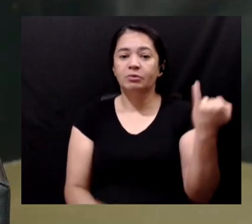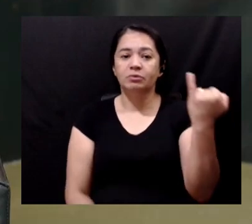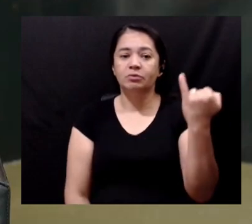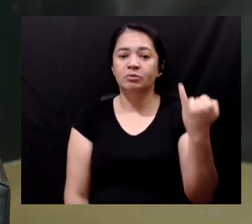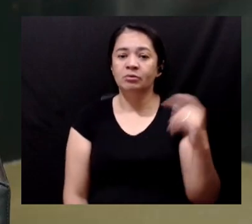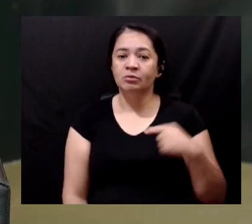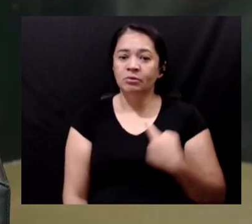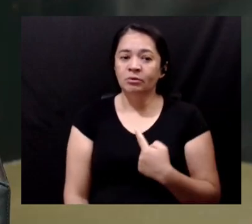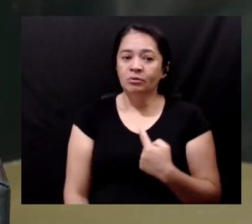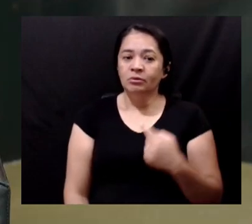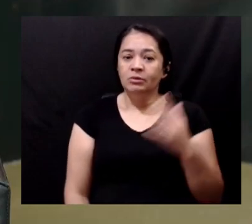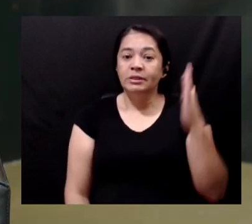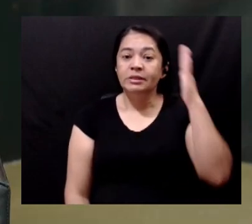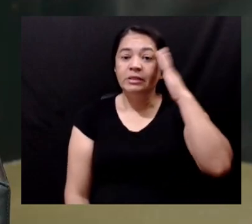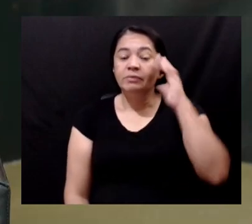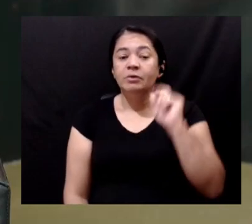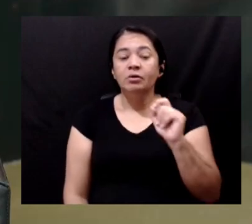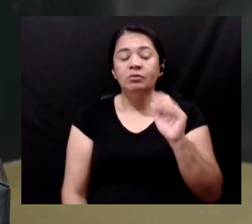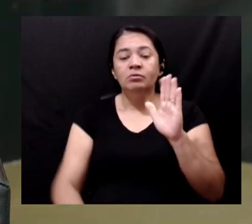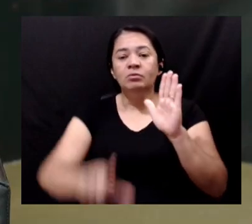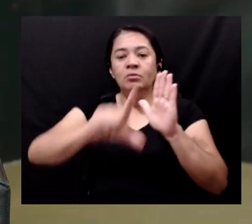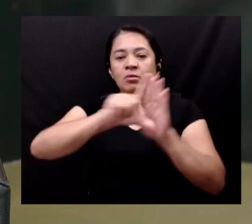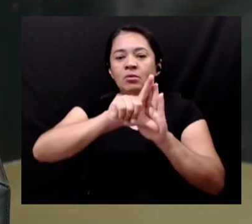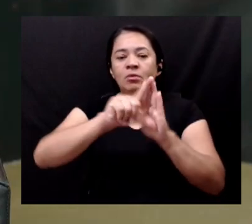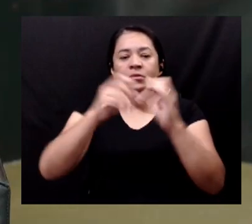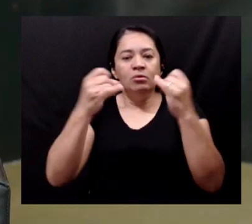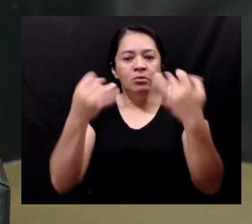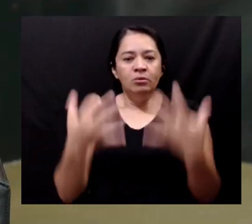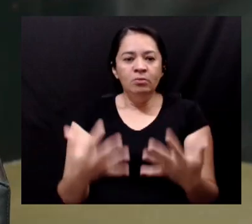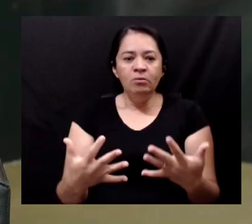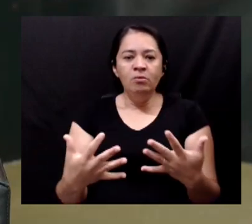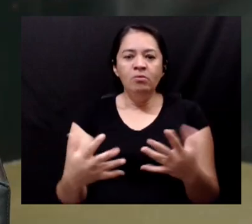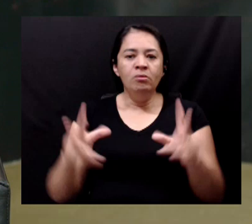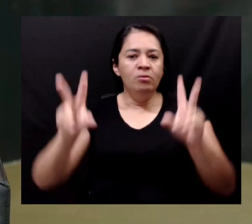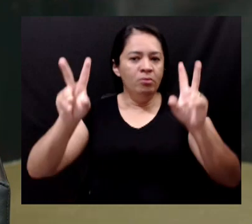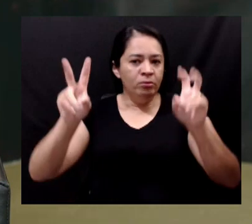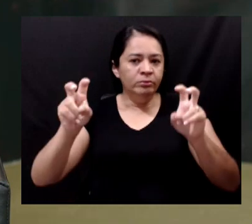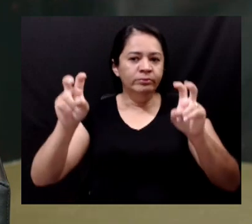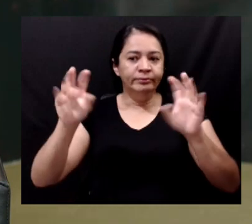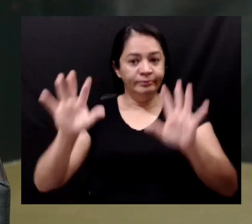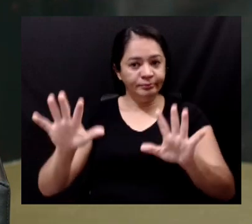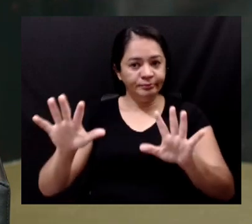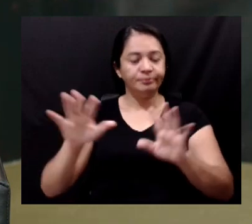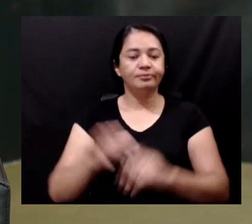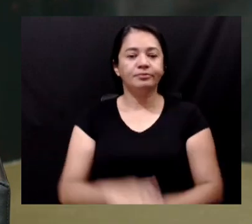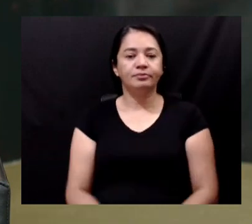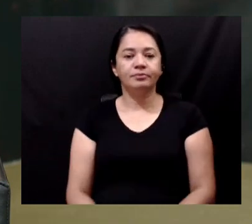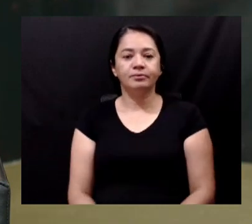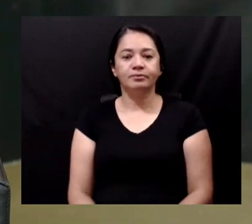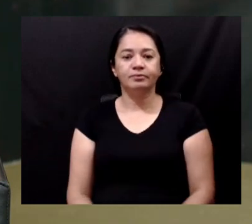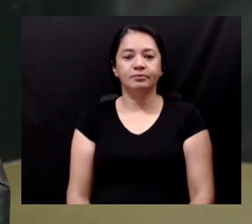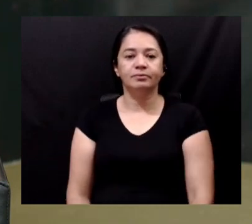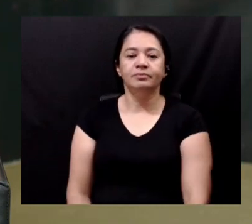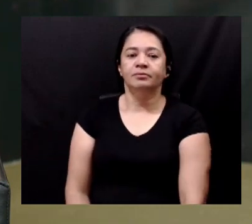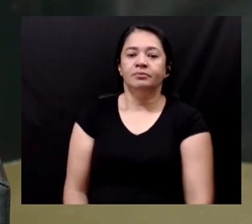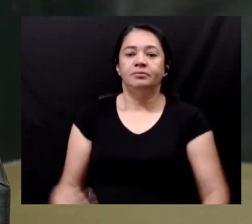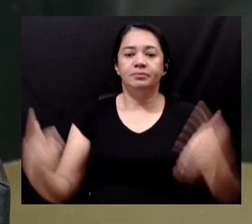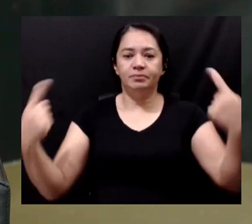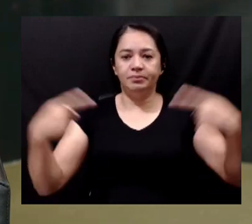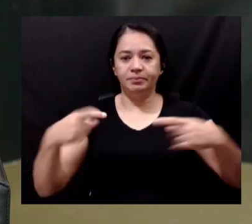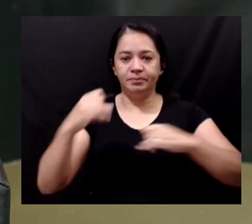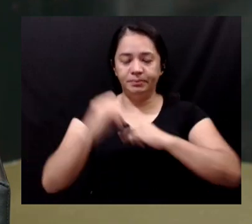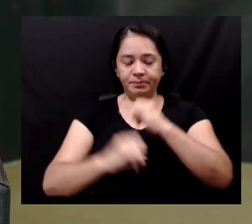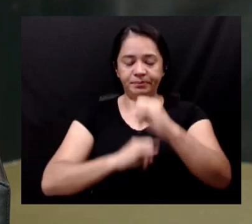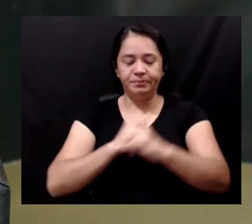que a legislação diz sobre isso, né? Sobre esse desafio da internet. É por isso que nós